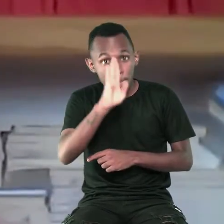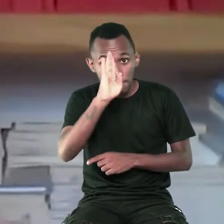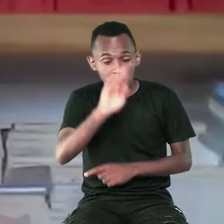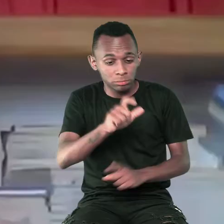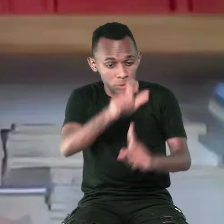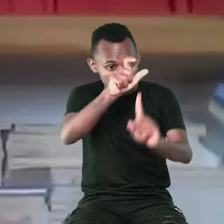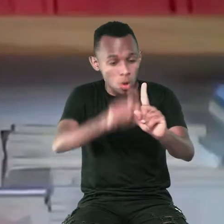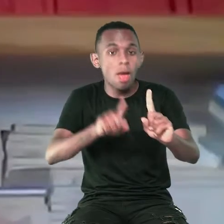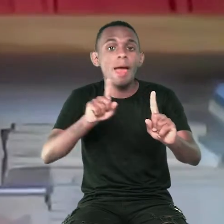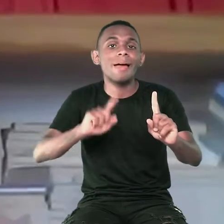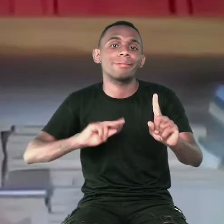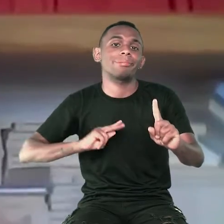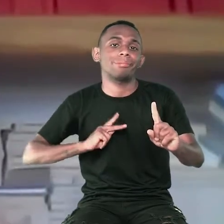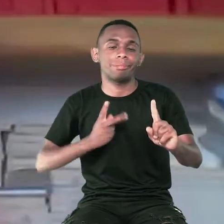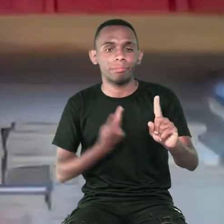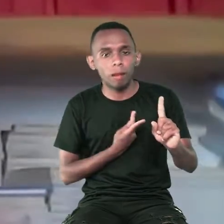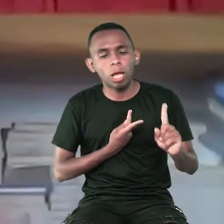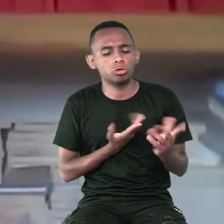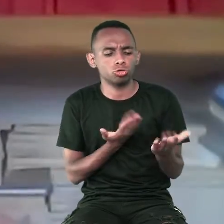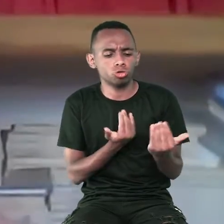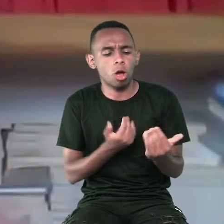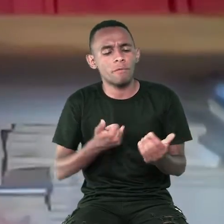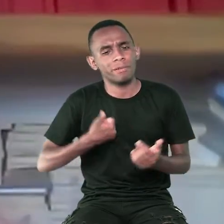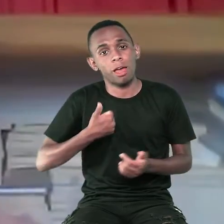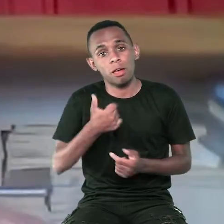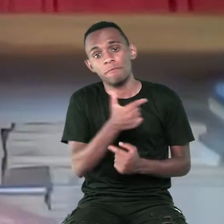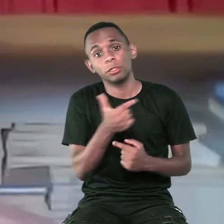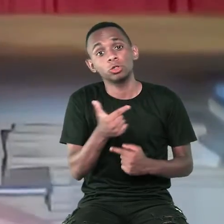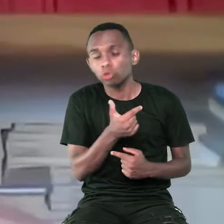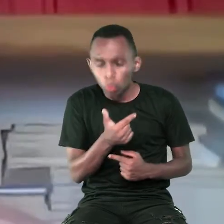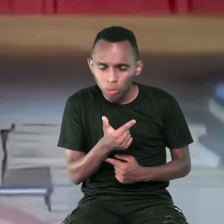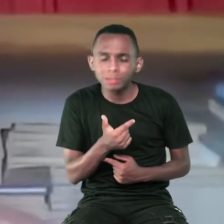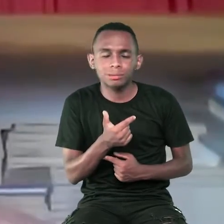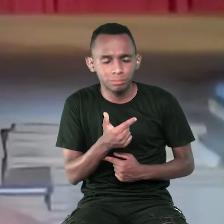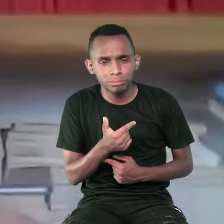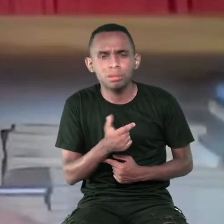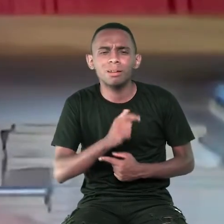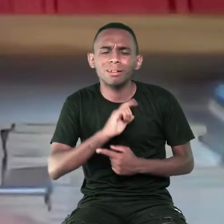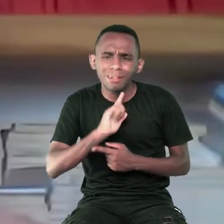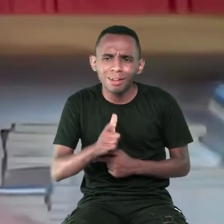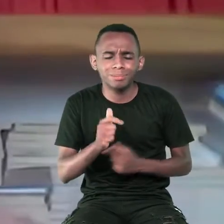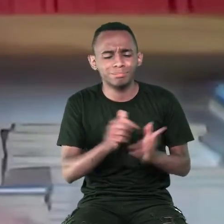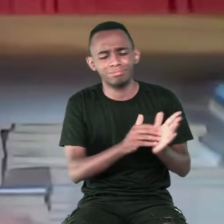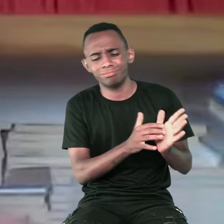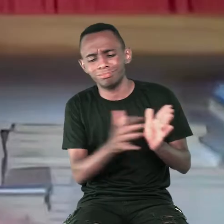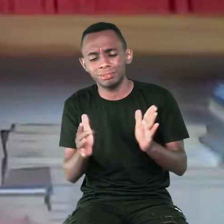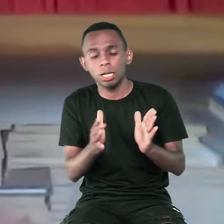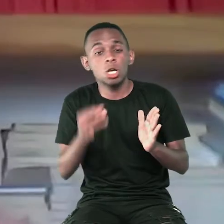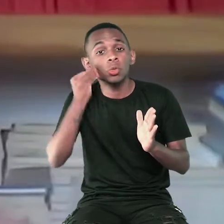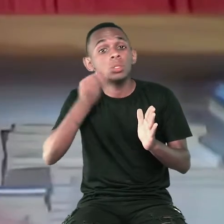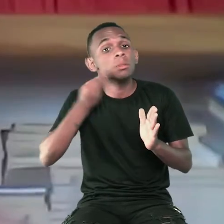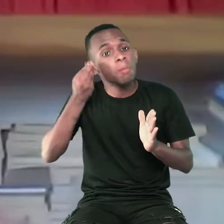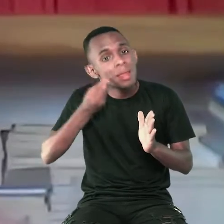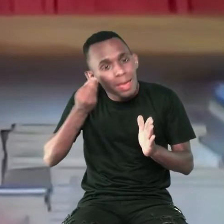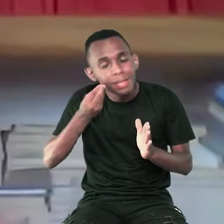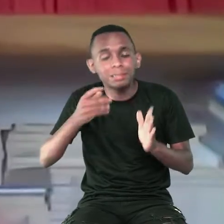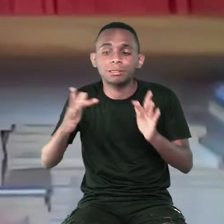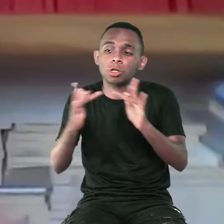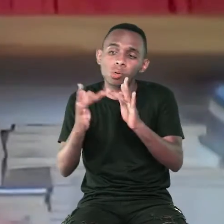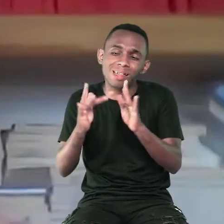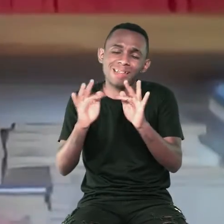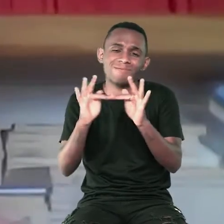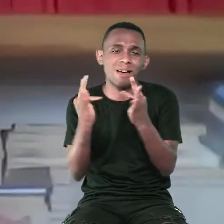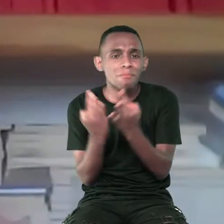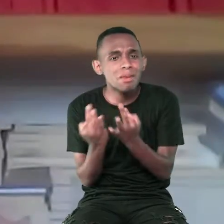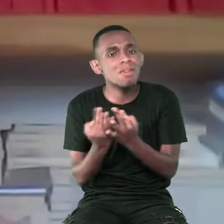é uma transexual, uma jovem de 22 anos, que está passando por várias experiências familiares,